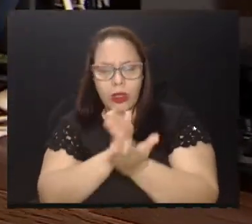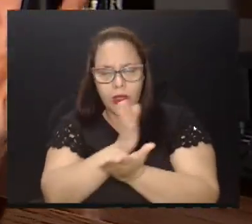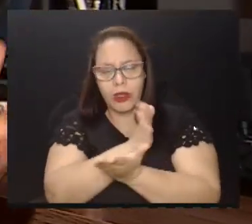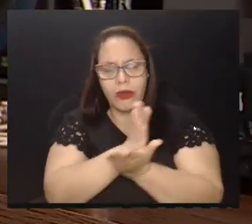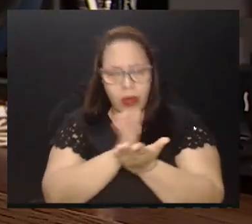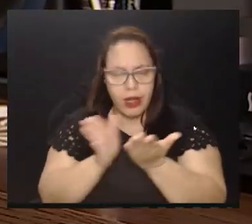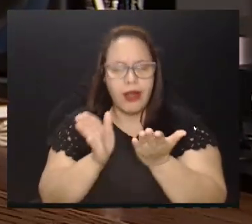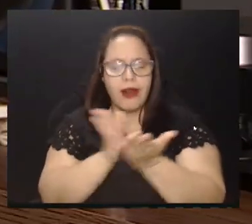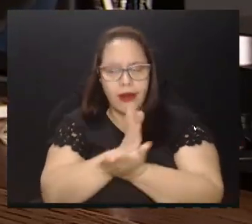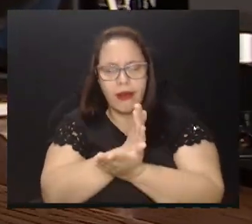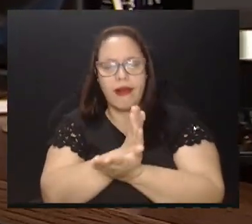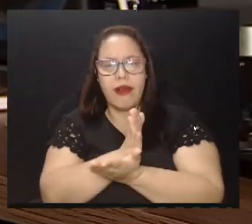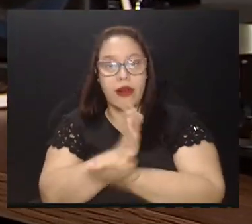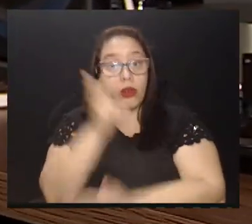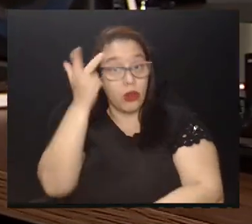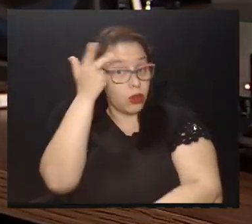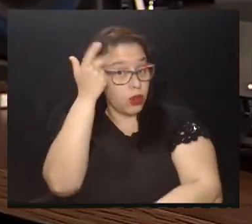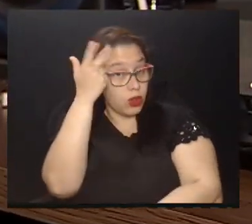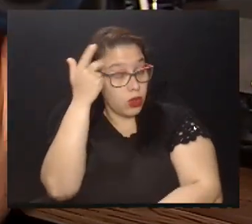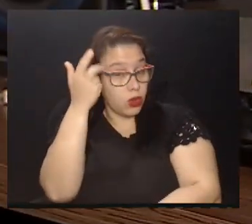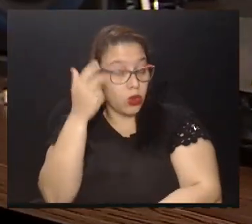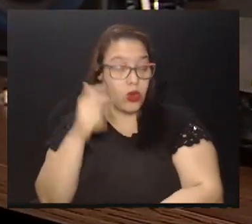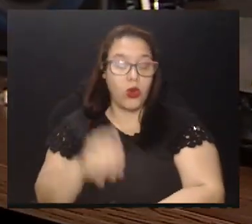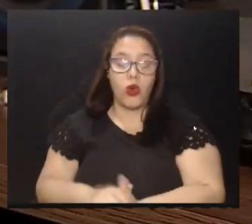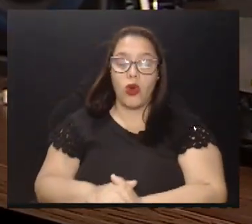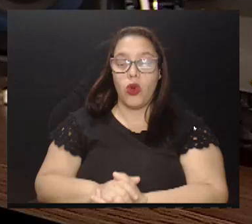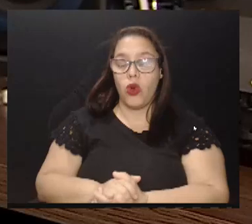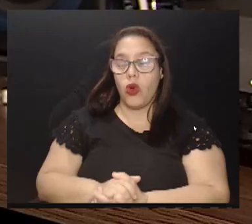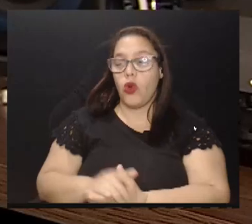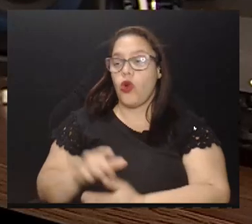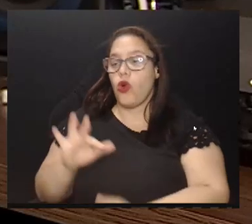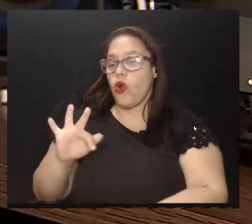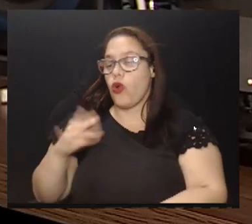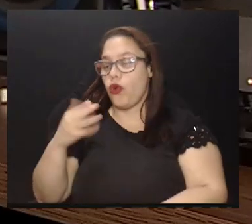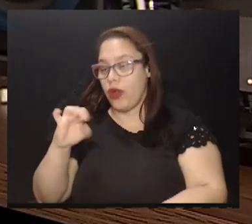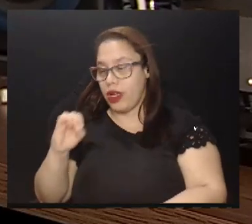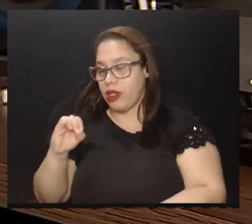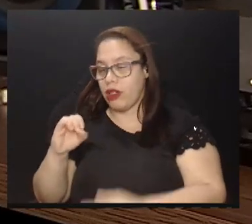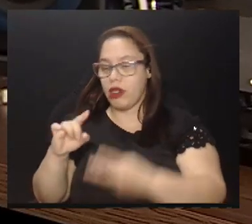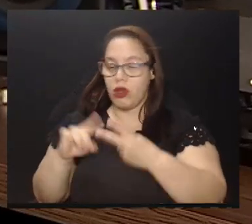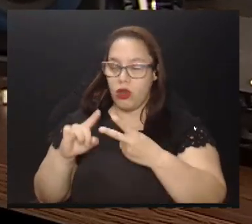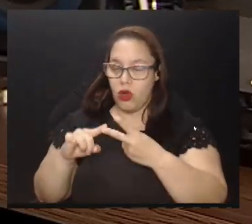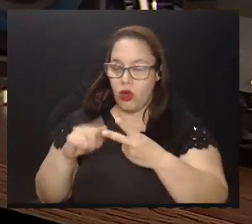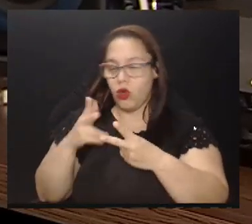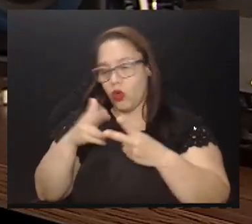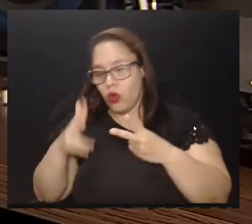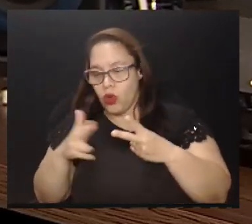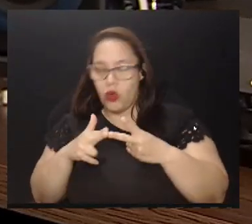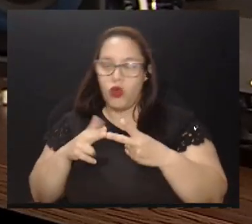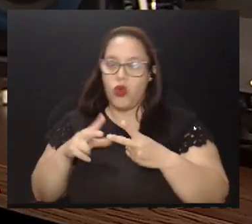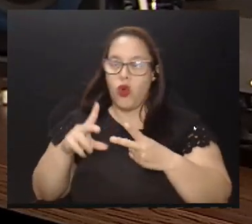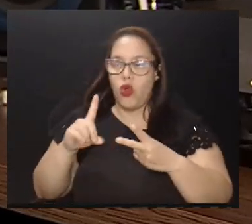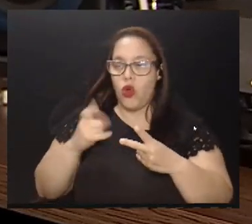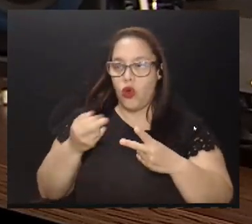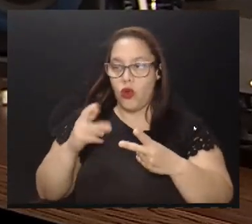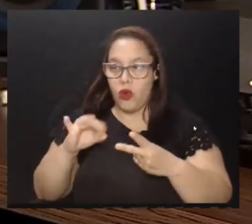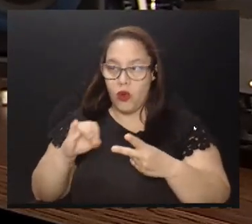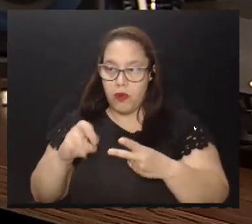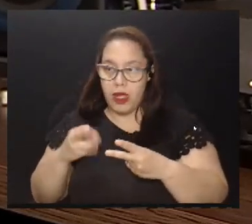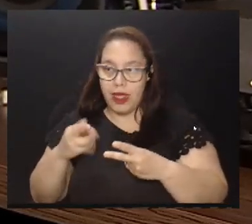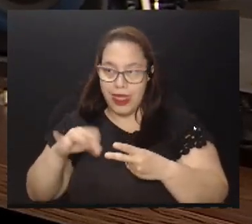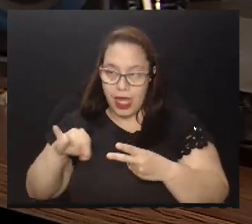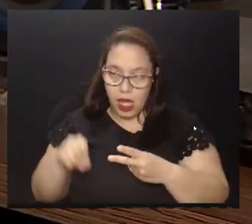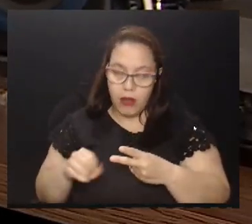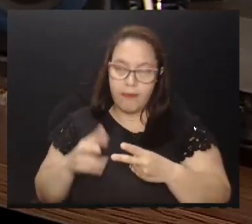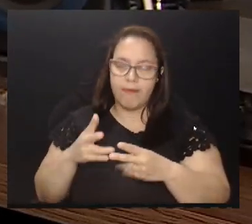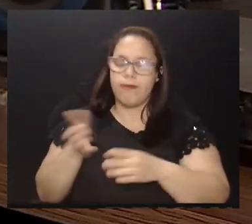separar o que é ficção e o que é documentário, que são os grandes processos diferentes de como a gente lida com a produção das imagens. Mas o cinema é muito mais livre, né?